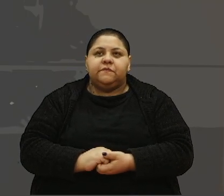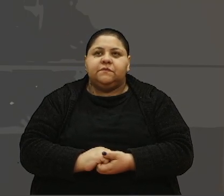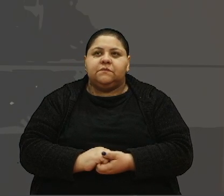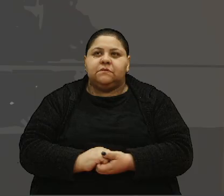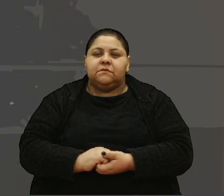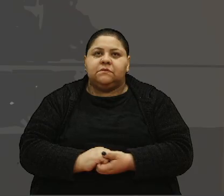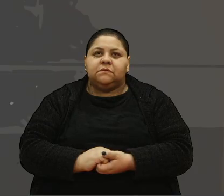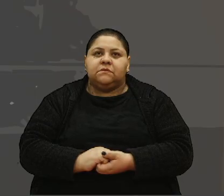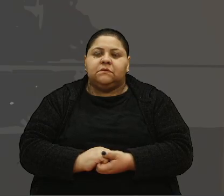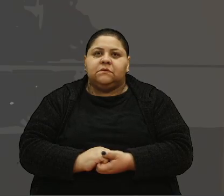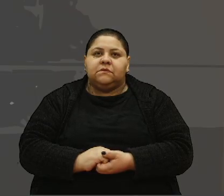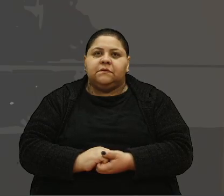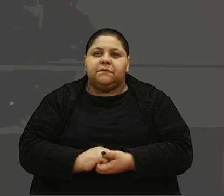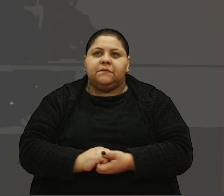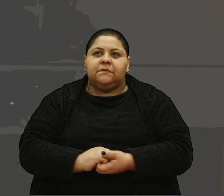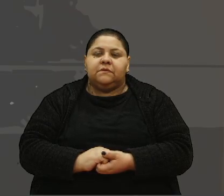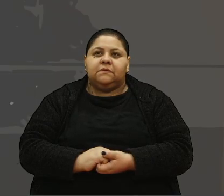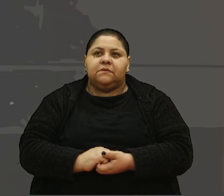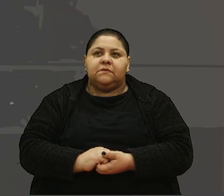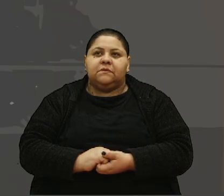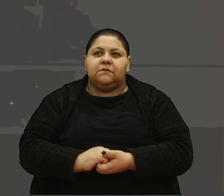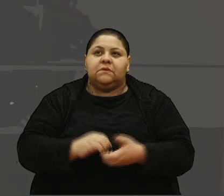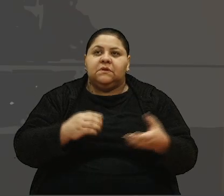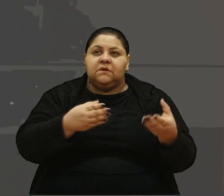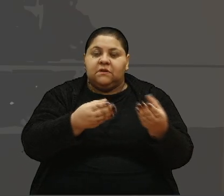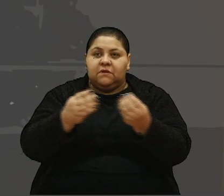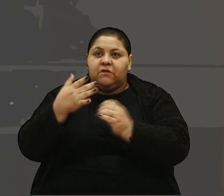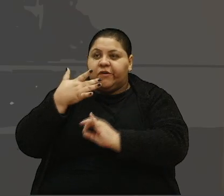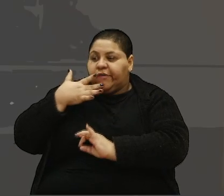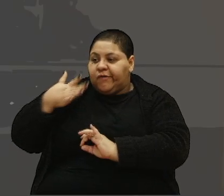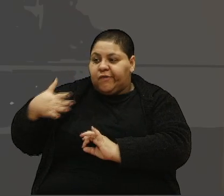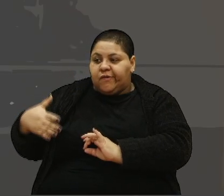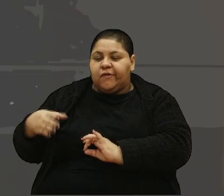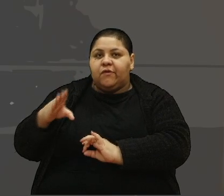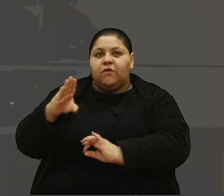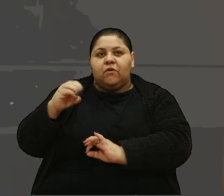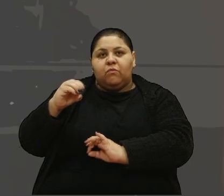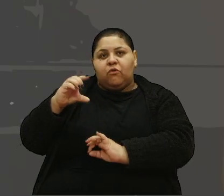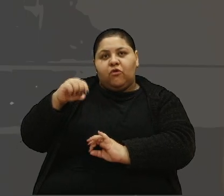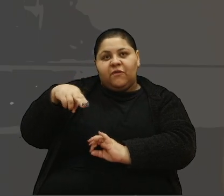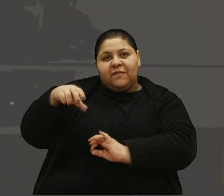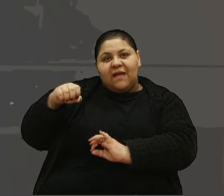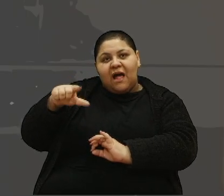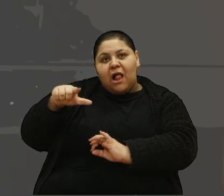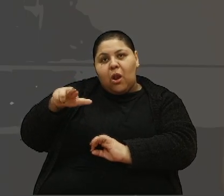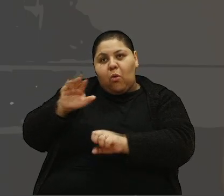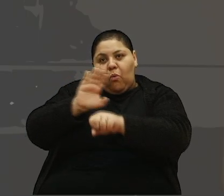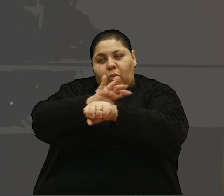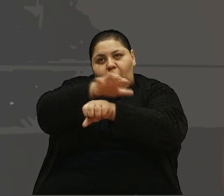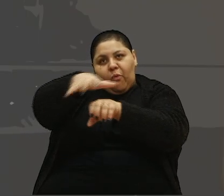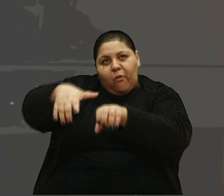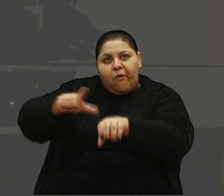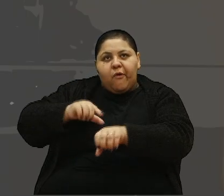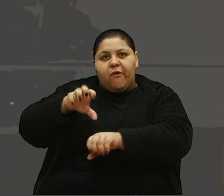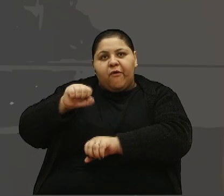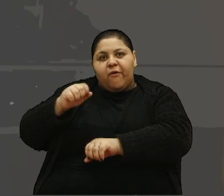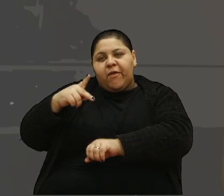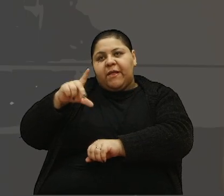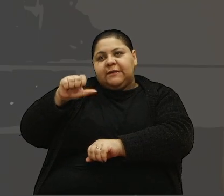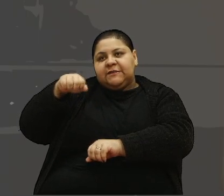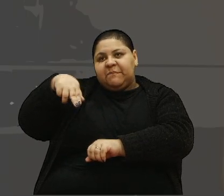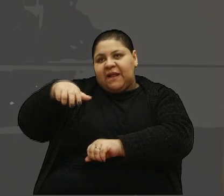que vai ali pegar muitas crianças do Bonalume, por ali, né? Nós temos também no Esplanada, no